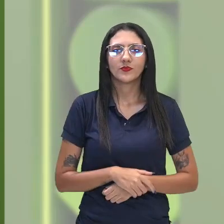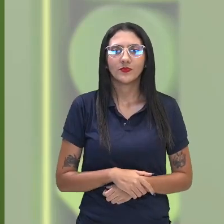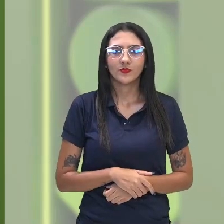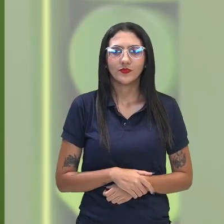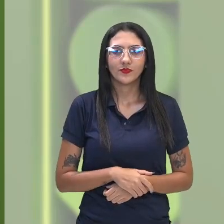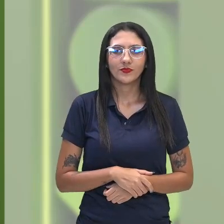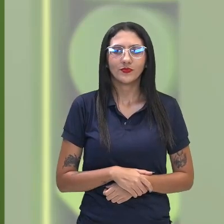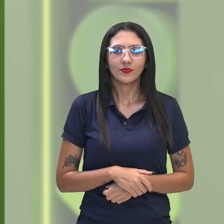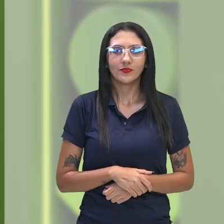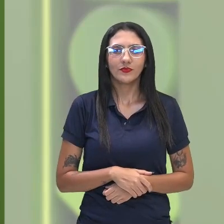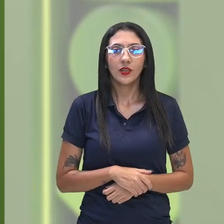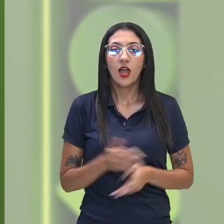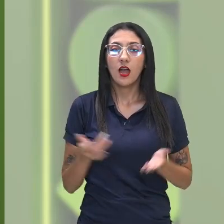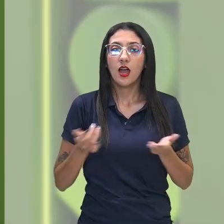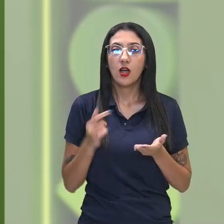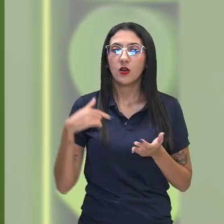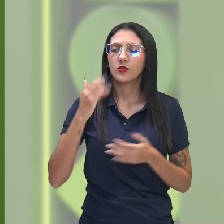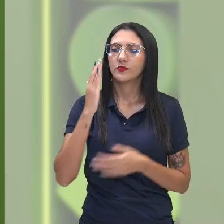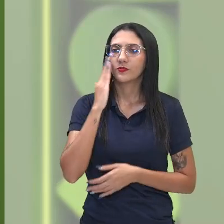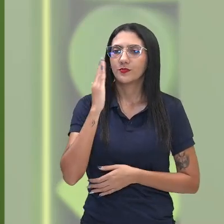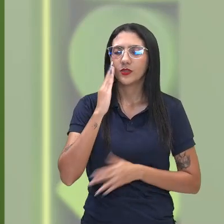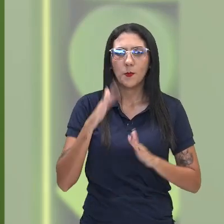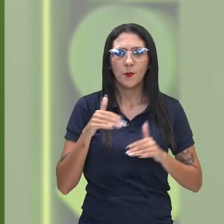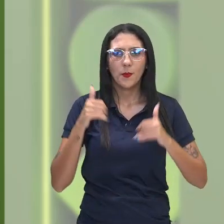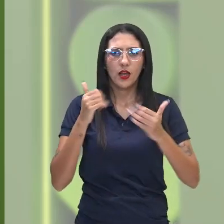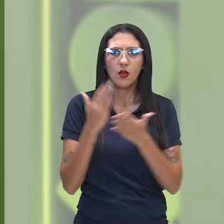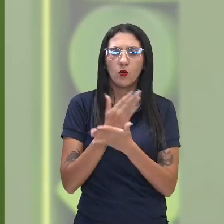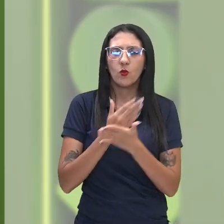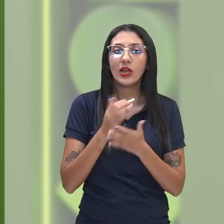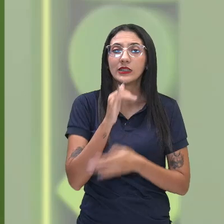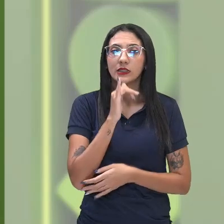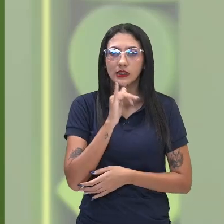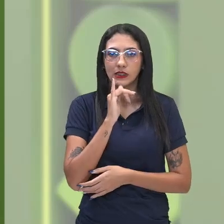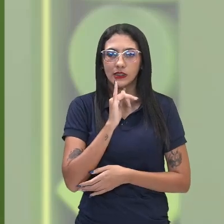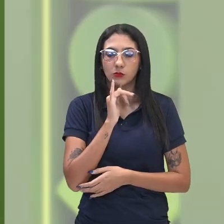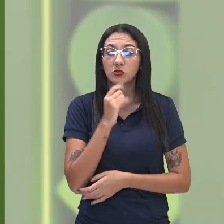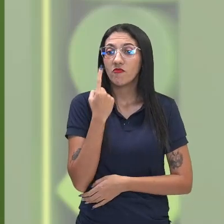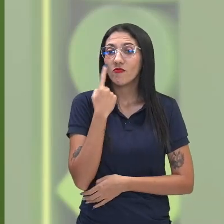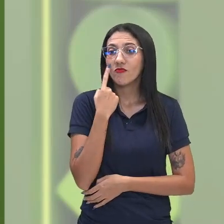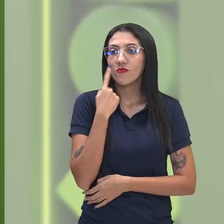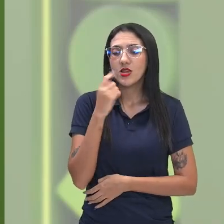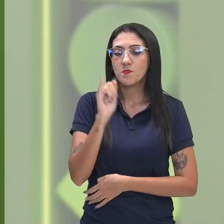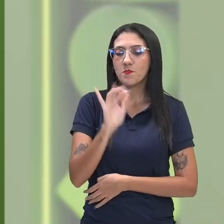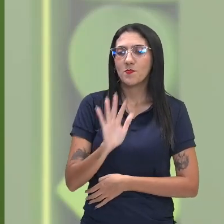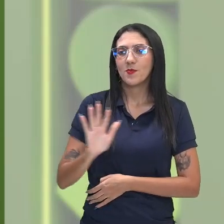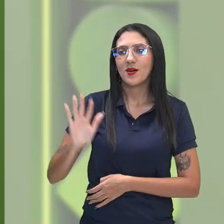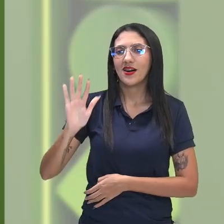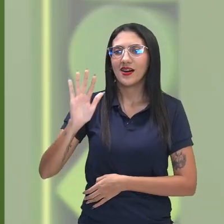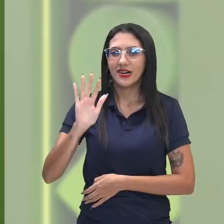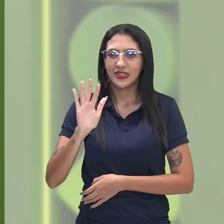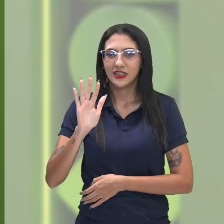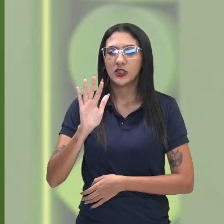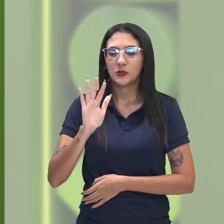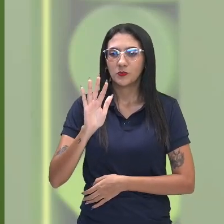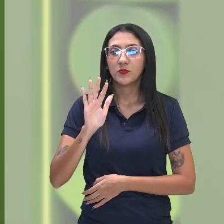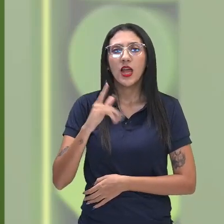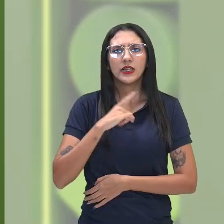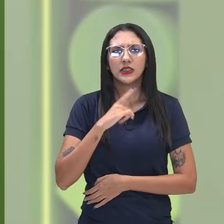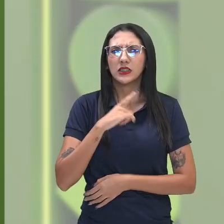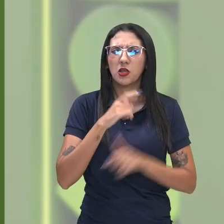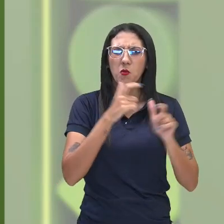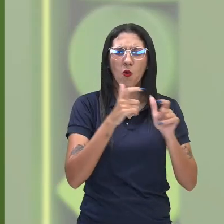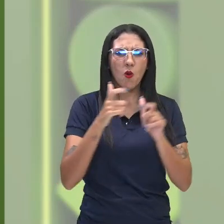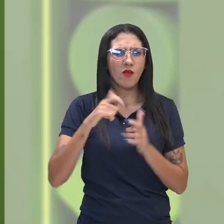gente compreender melhor, para a gente ver mais alguns exemplos, a gente vai ver algumas imagens, né, de vulcões que estão aí espalhados aí